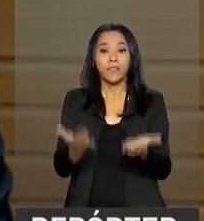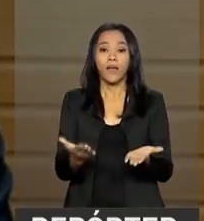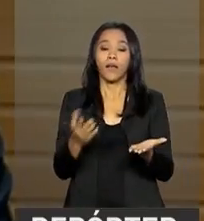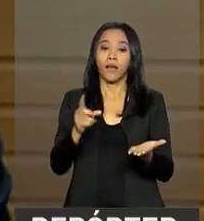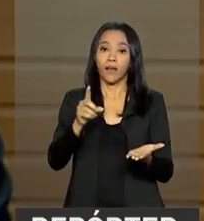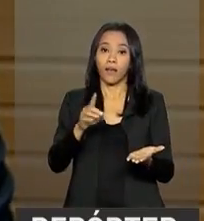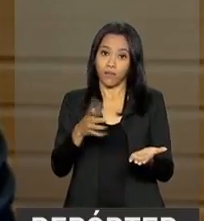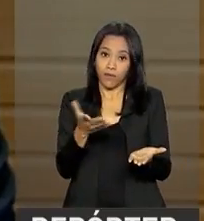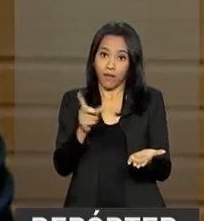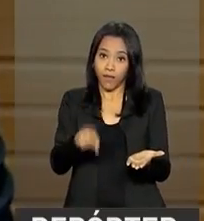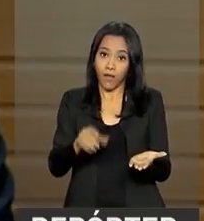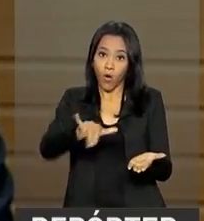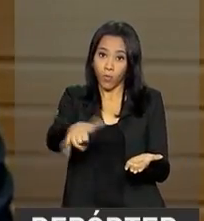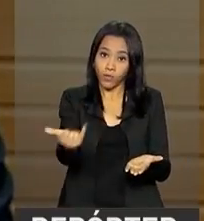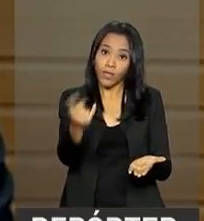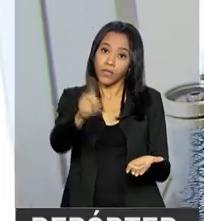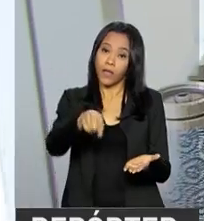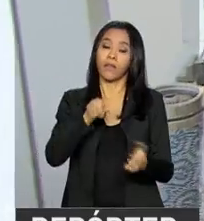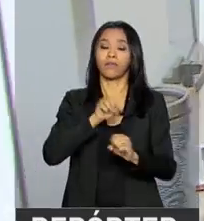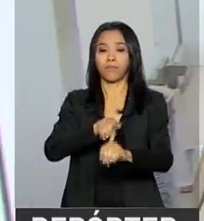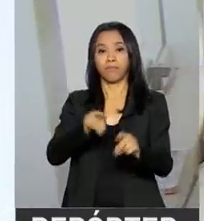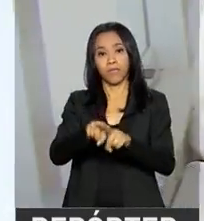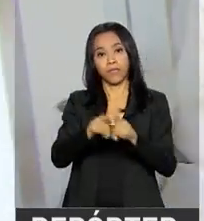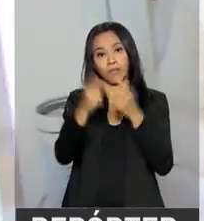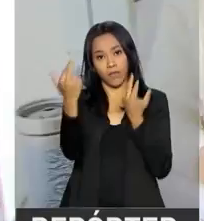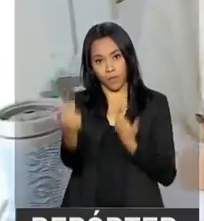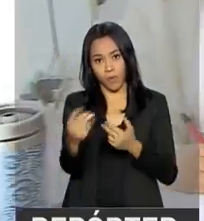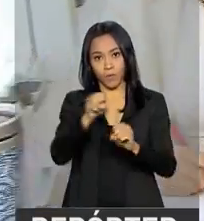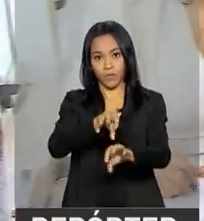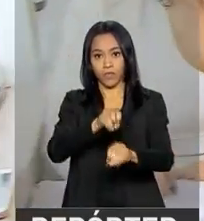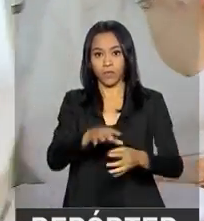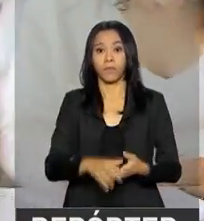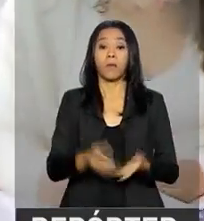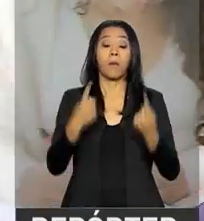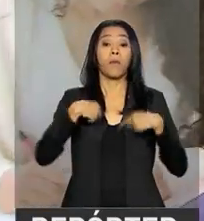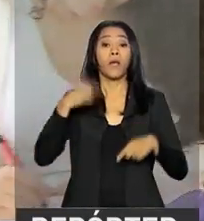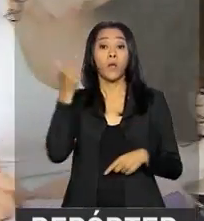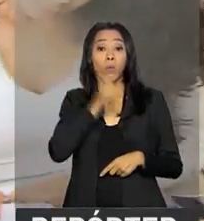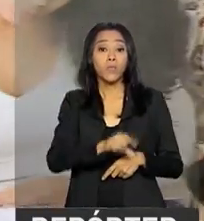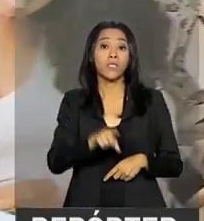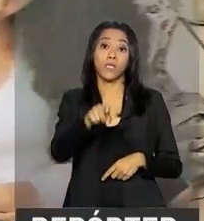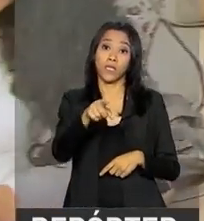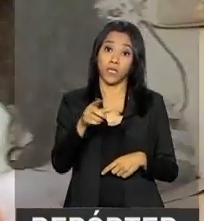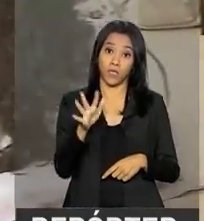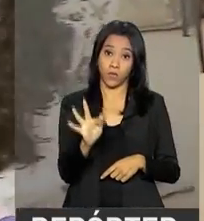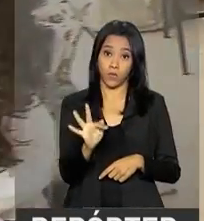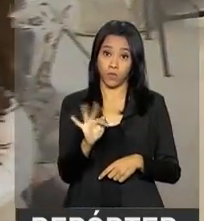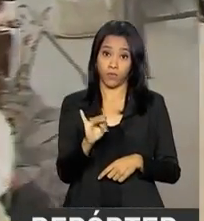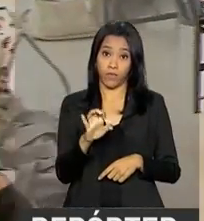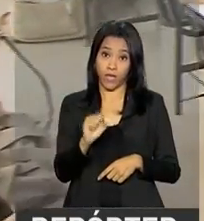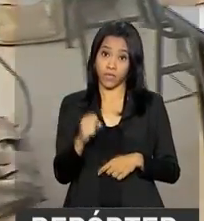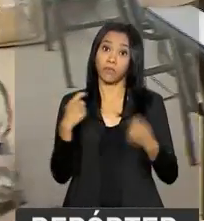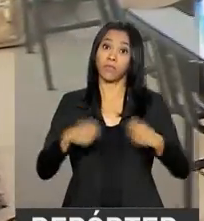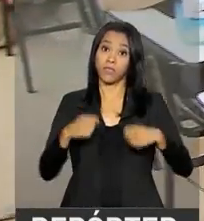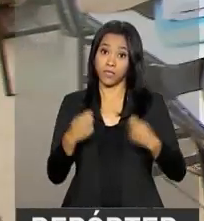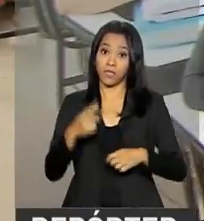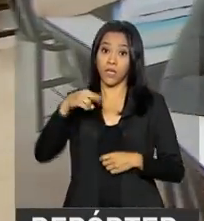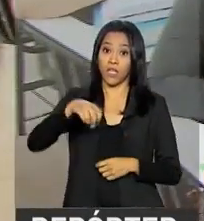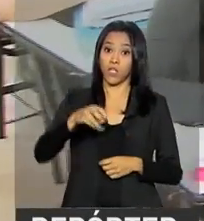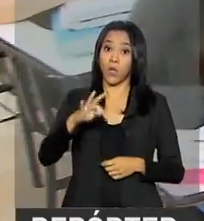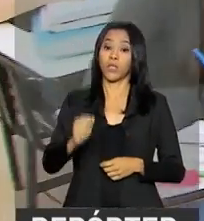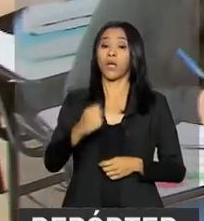é pensar oferta de educação para concorrer a uma das vagas o fies os estudantes também devem ter nota mínima de